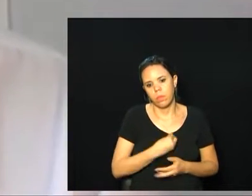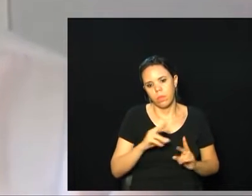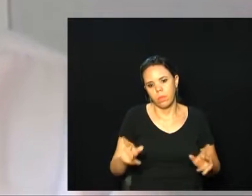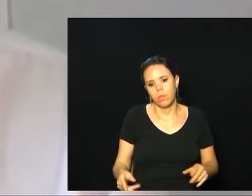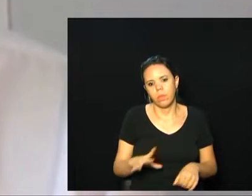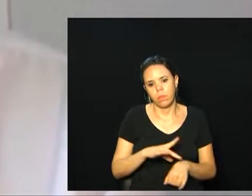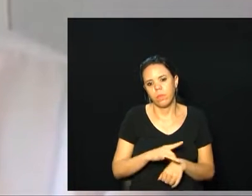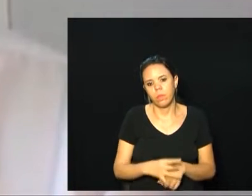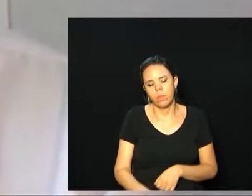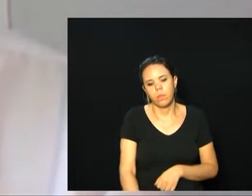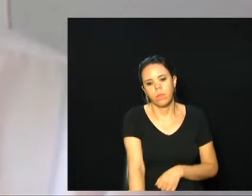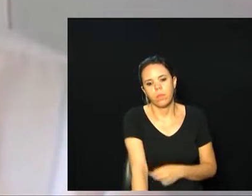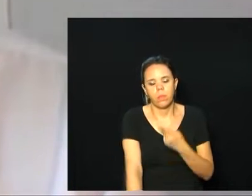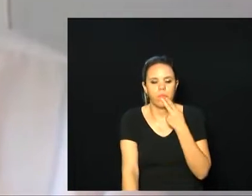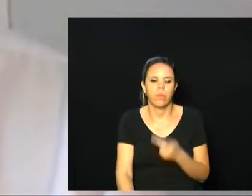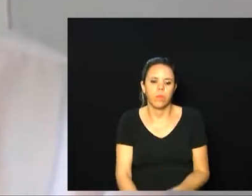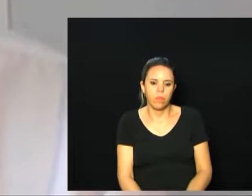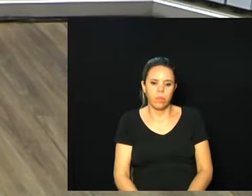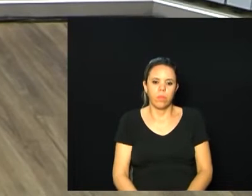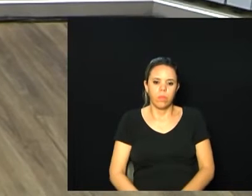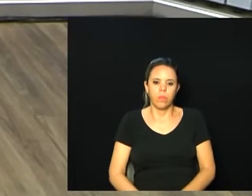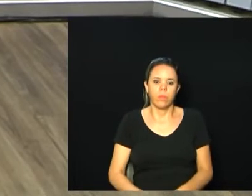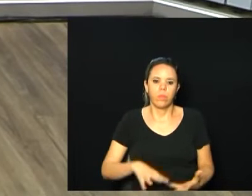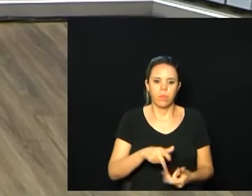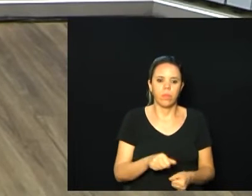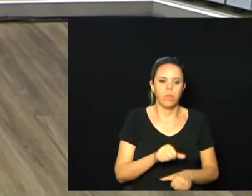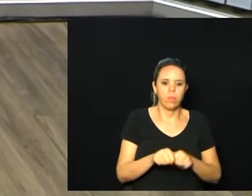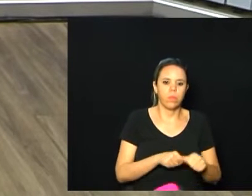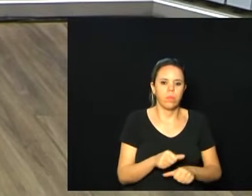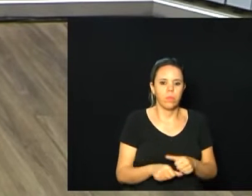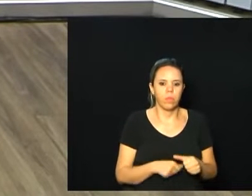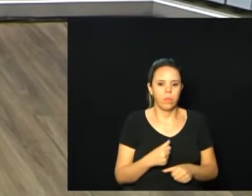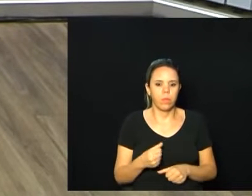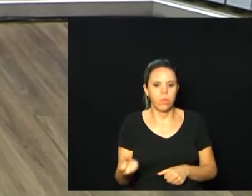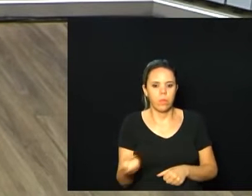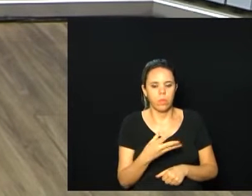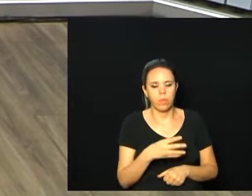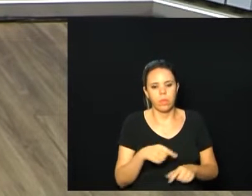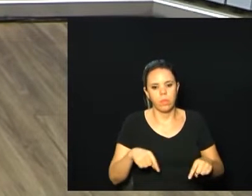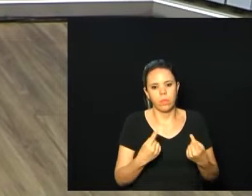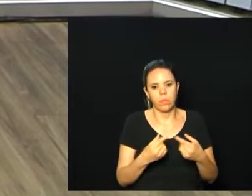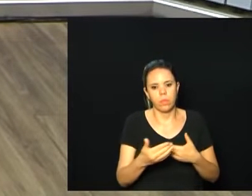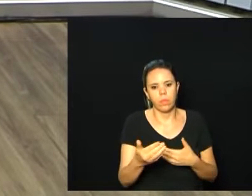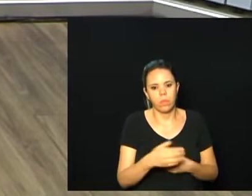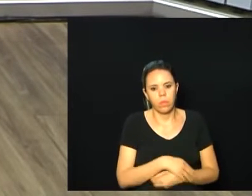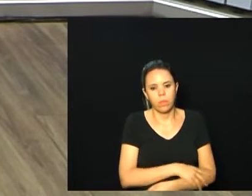mais segura. Como você disse aí, o mundo mudou. Com isso, vem novos desafios por aí.